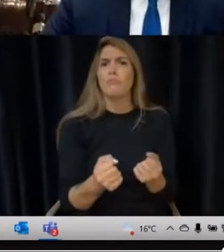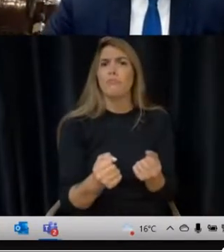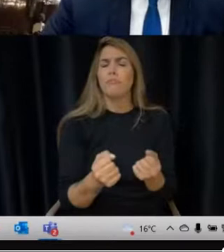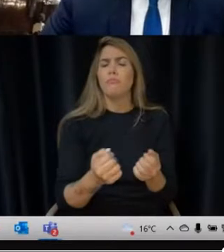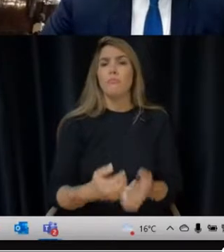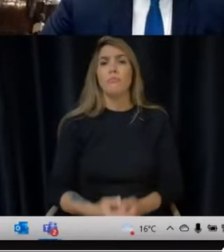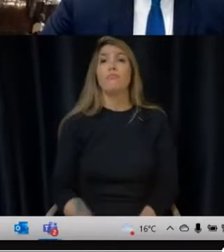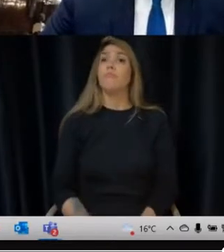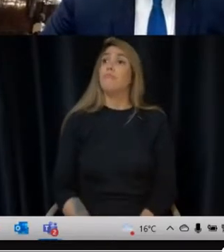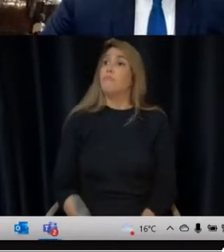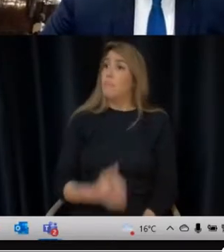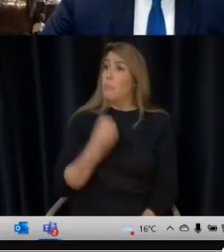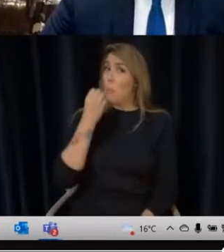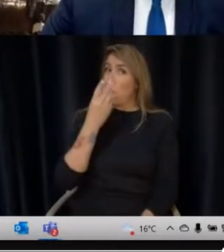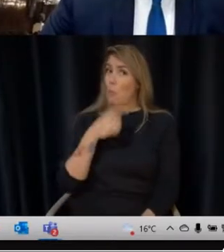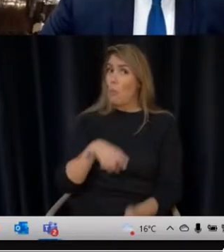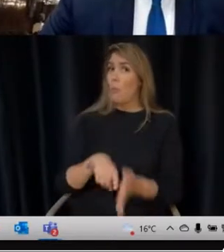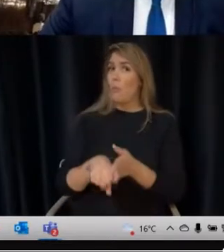Ótima pergunta.